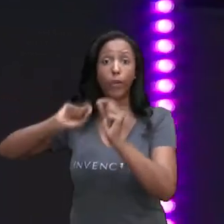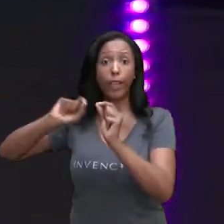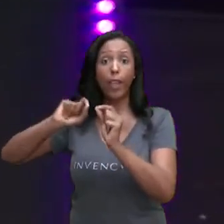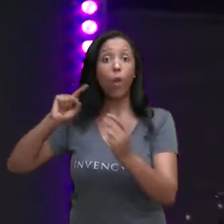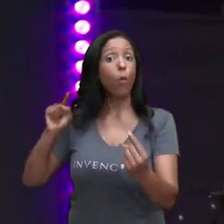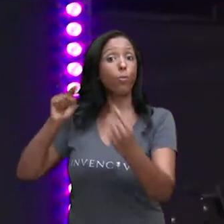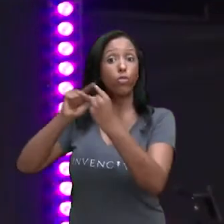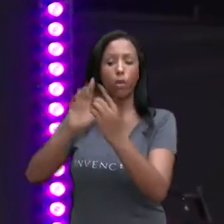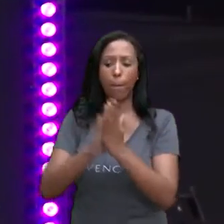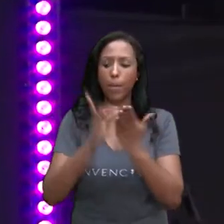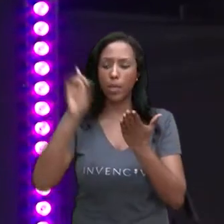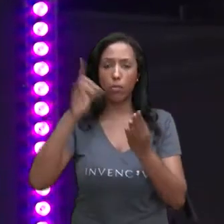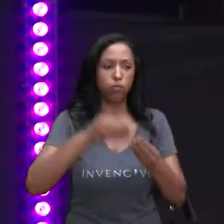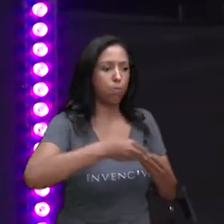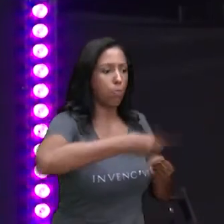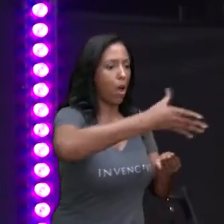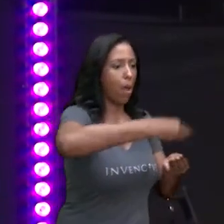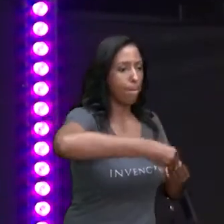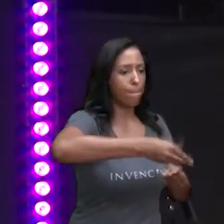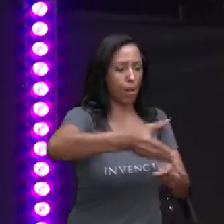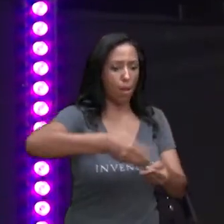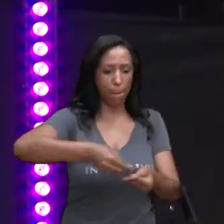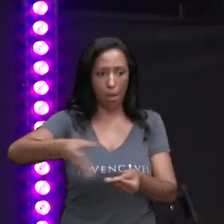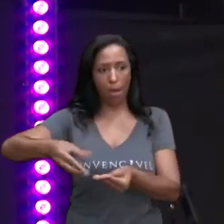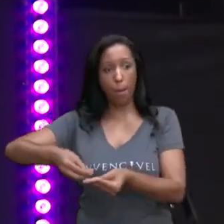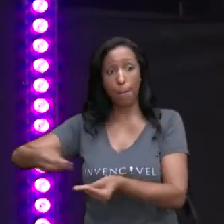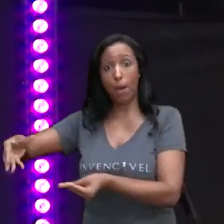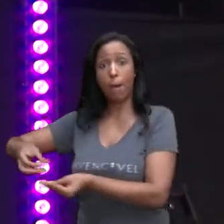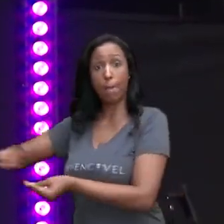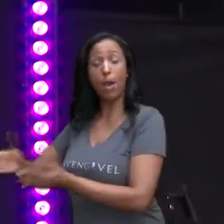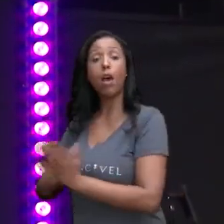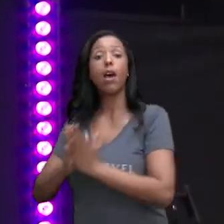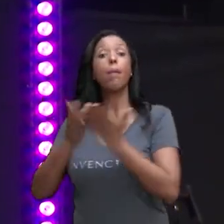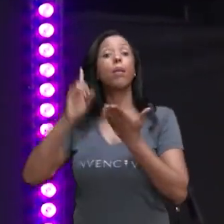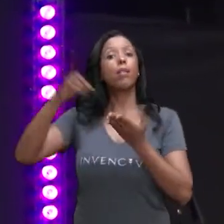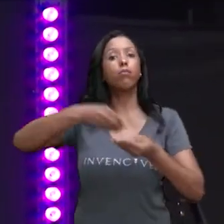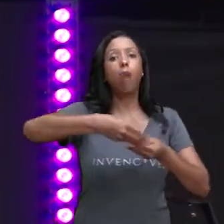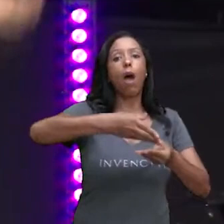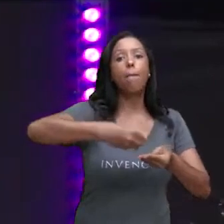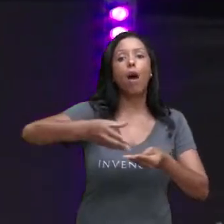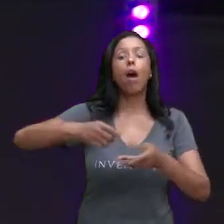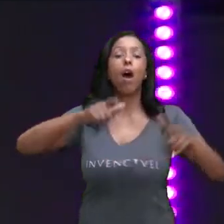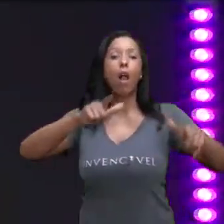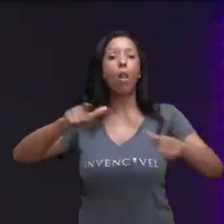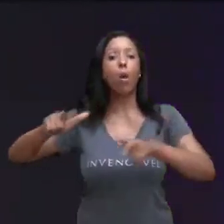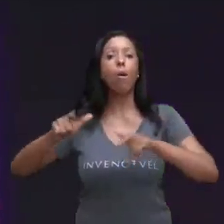fazem? Eles vão nos hospitais, entregam o Novo Testamento, entregam uma Bíblia. Eles vão lá nos